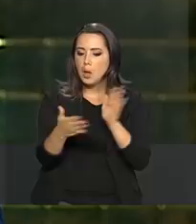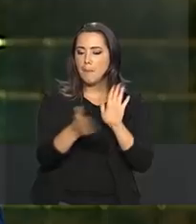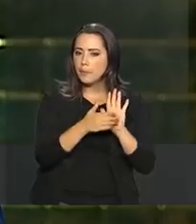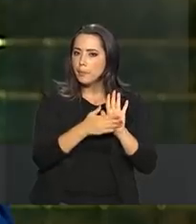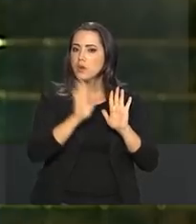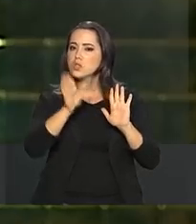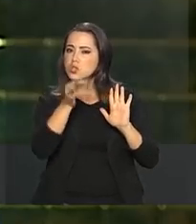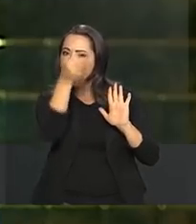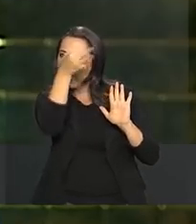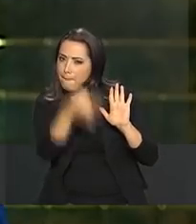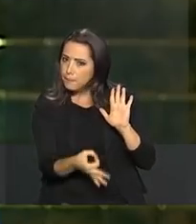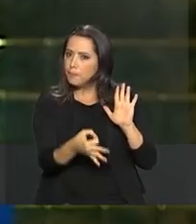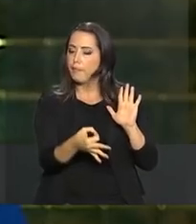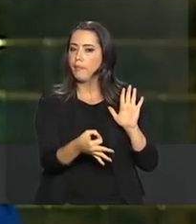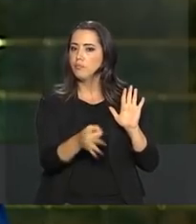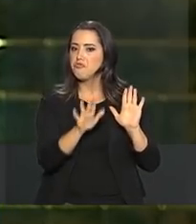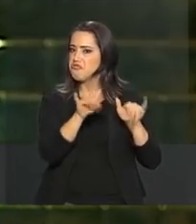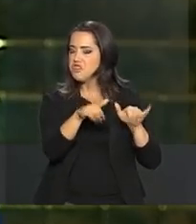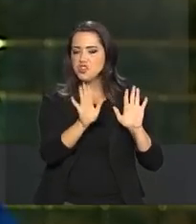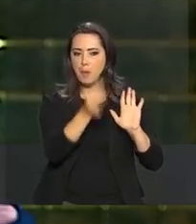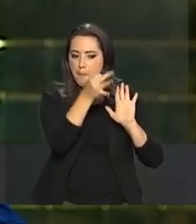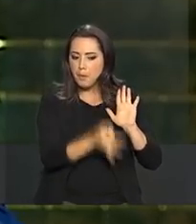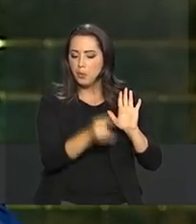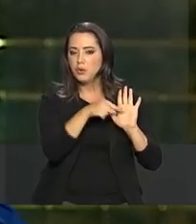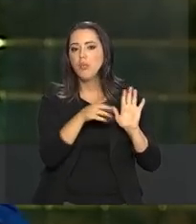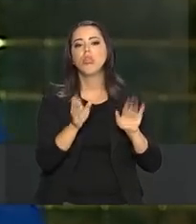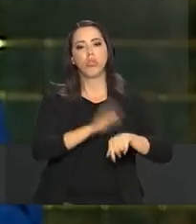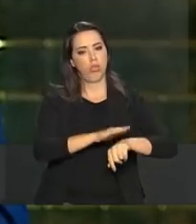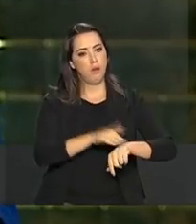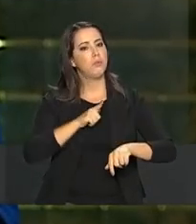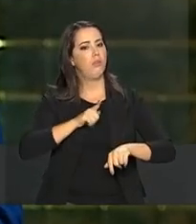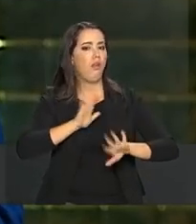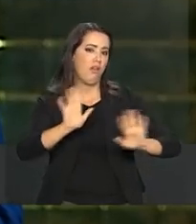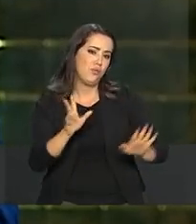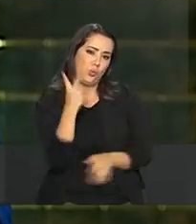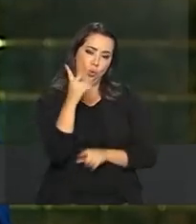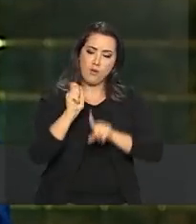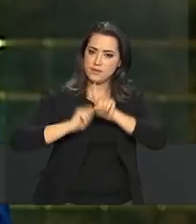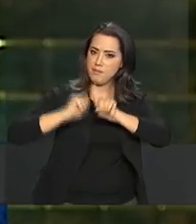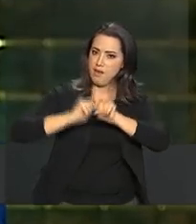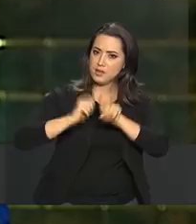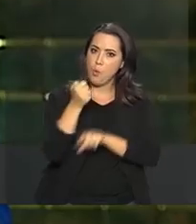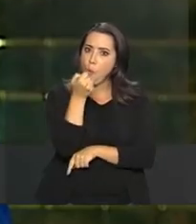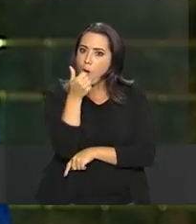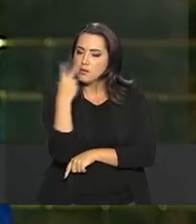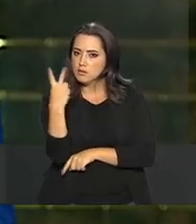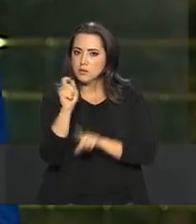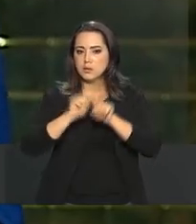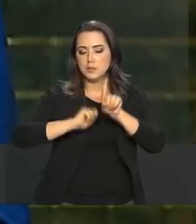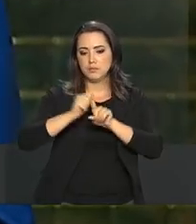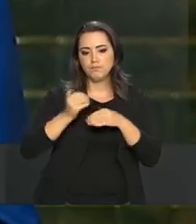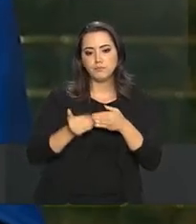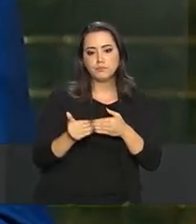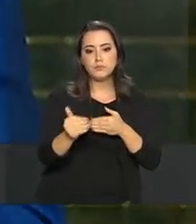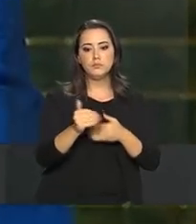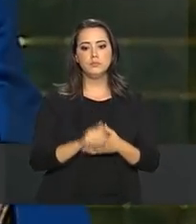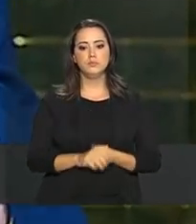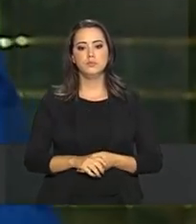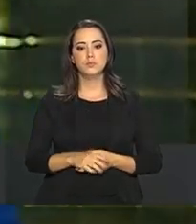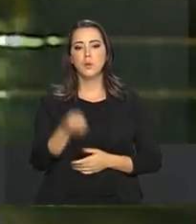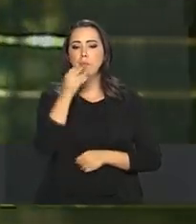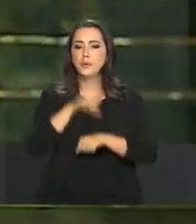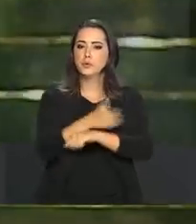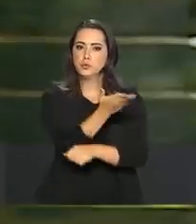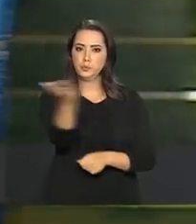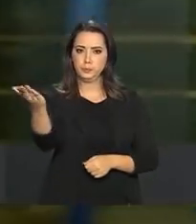já pronta eu acho dará tempo teremos praticamente dois meses quase dois meses pela frente uma boa